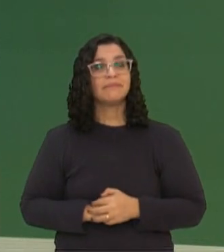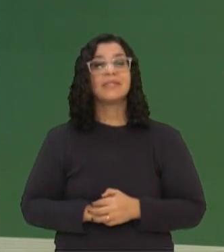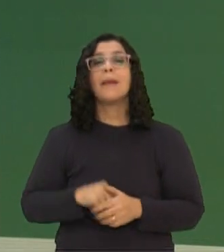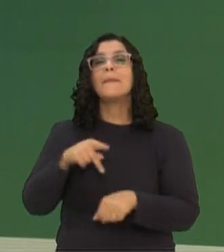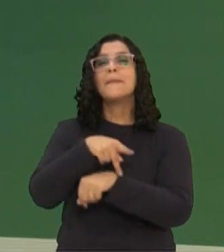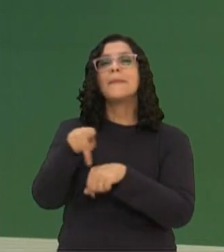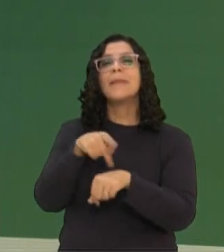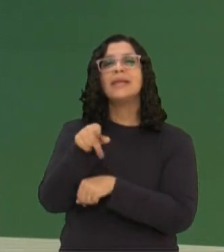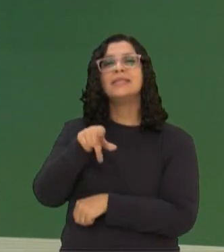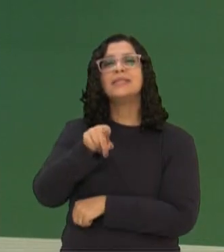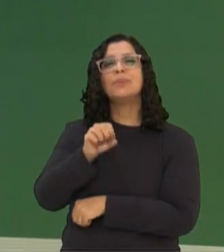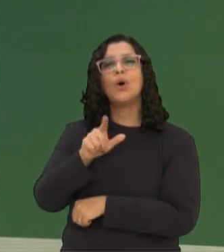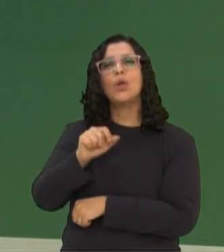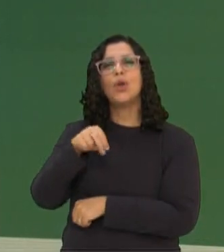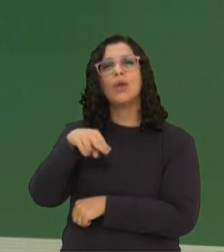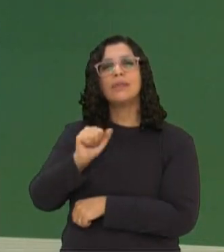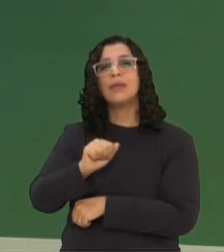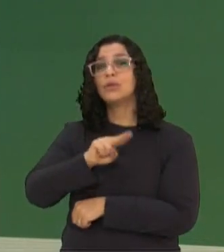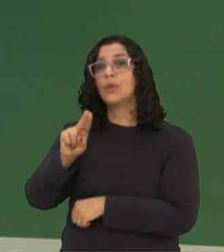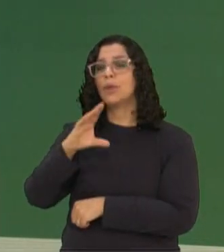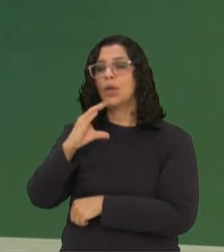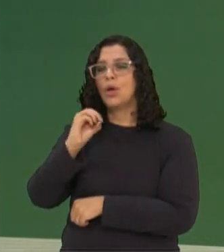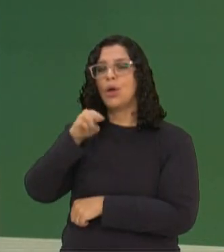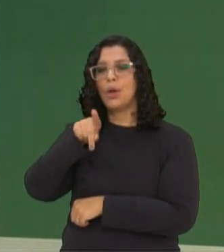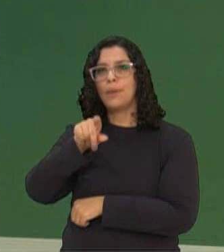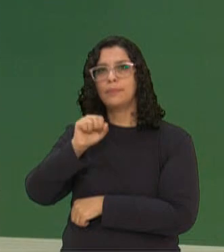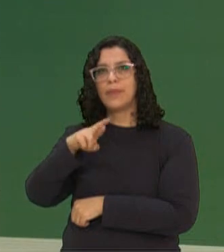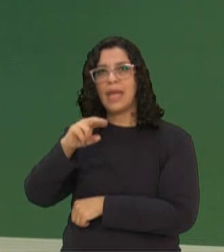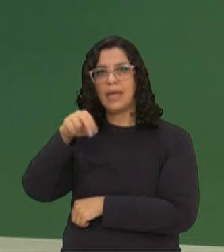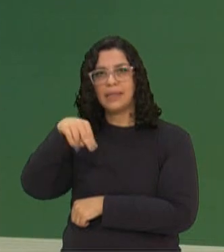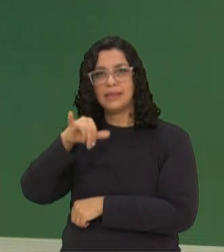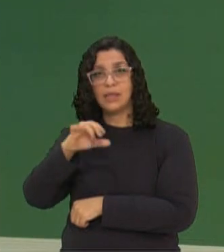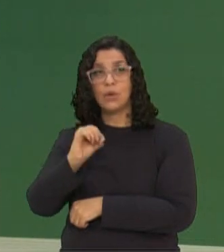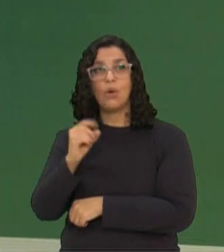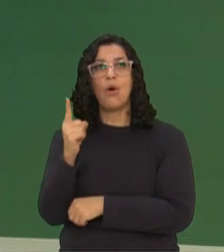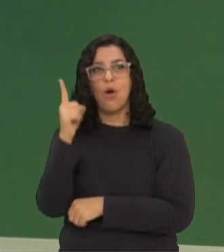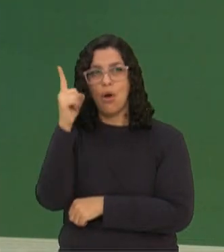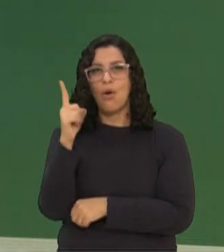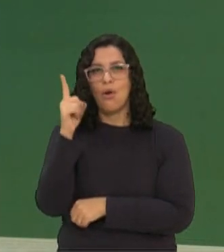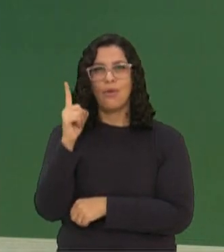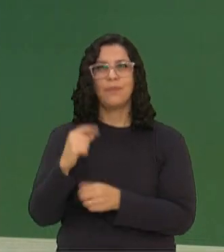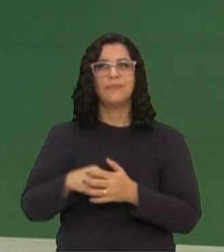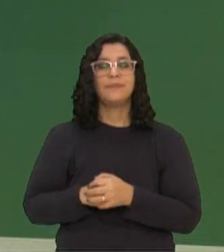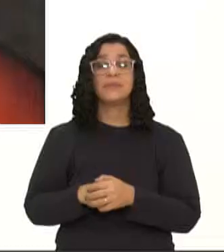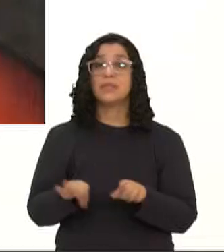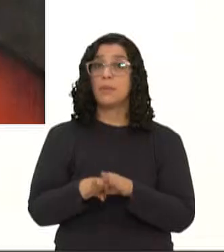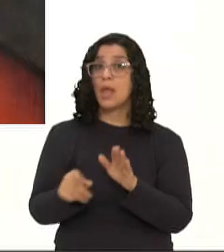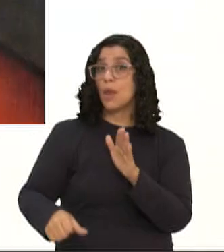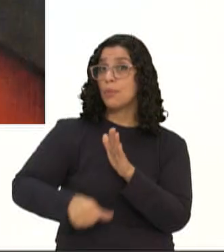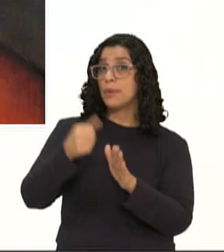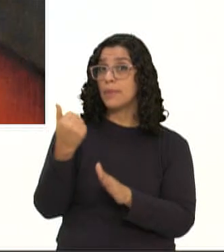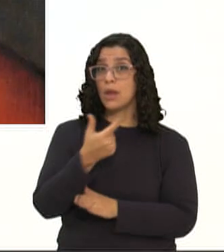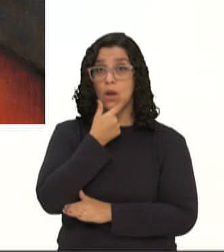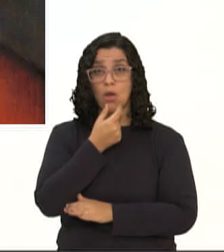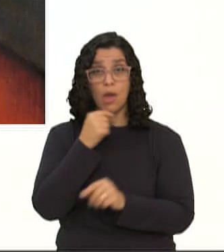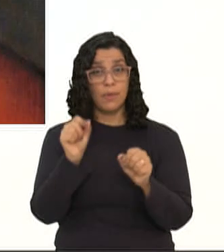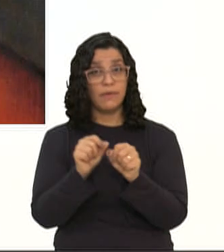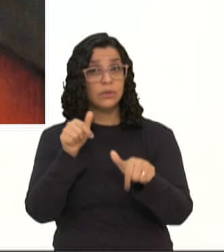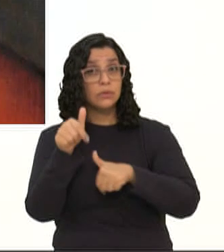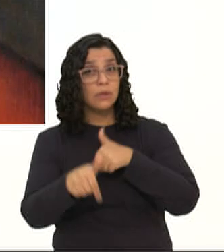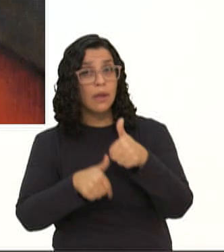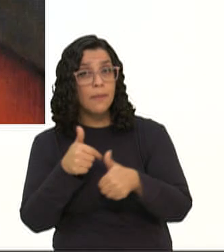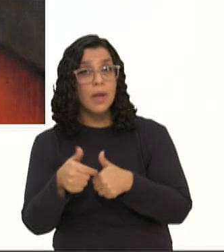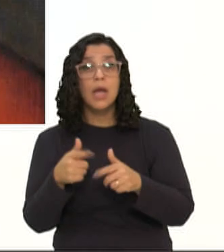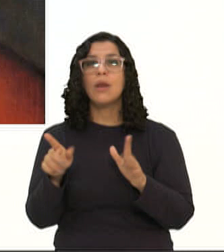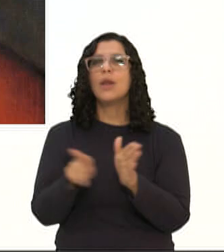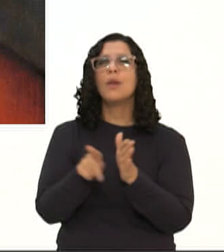polonês chamado Copérnico, que viveu entre 1473 e 1543. Ele vai ser o primeiro a fazer um trabalho, ele